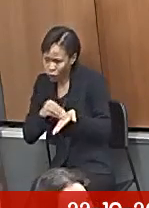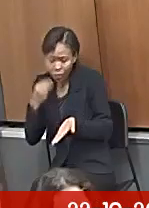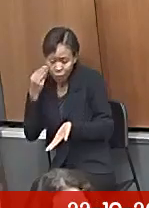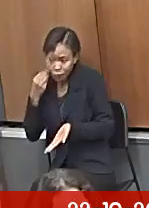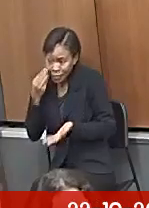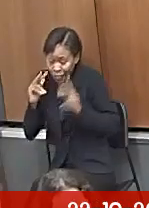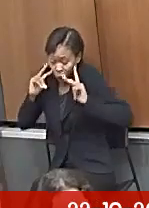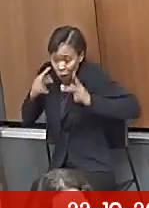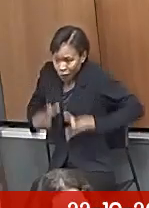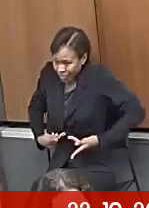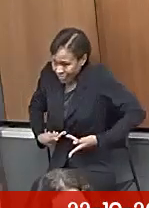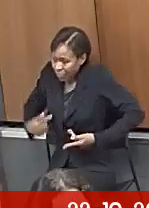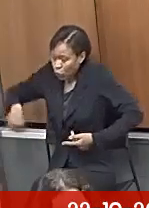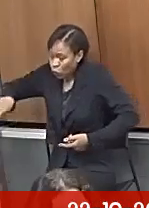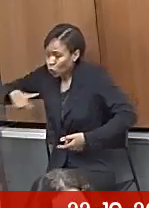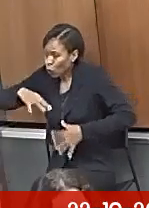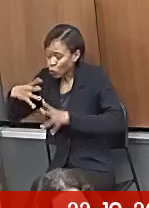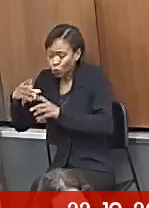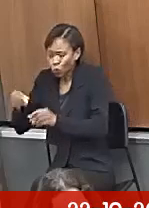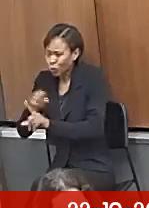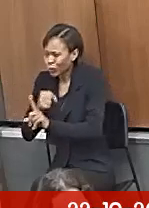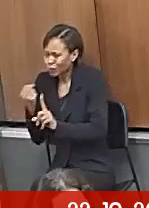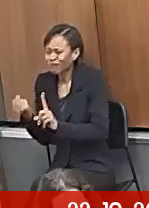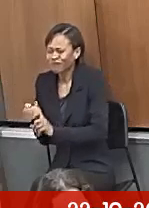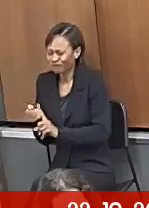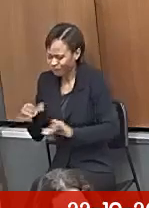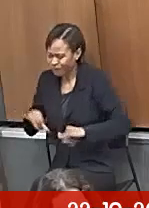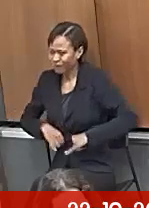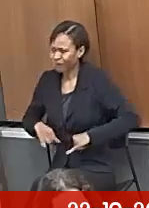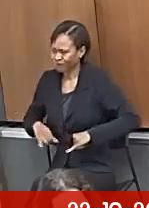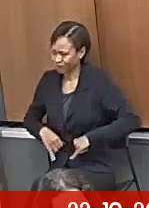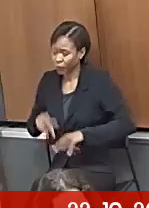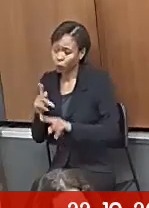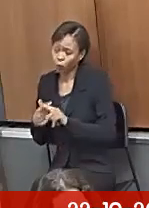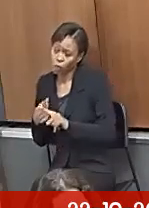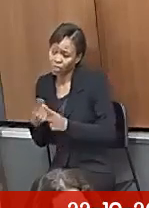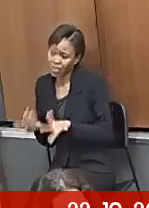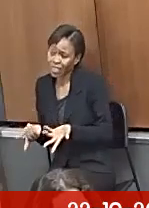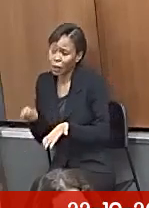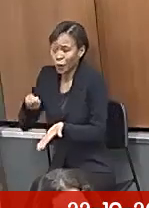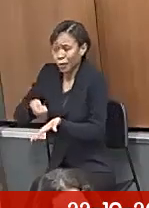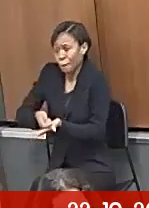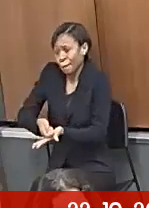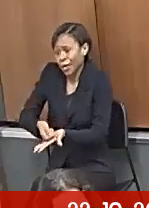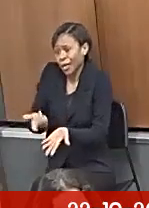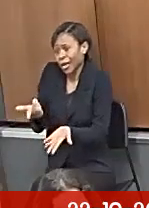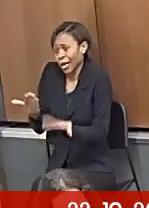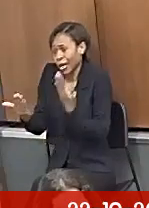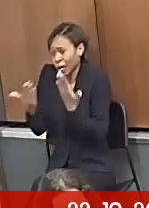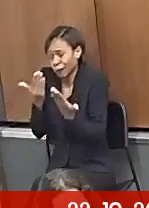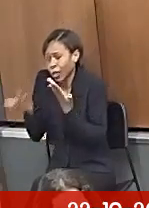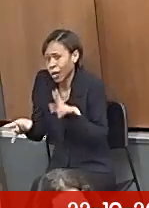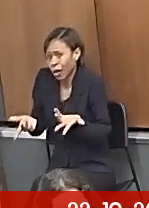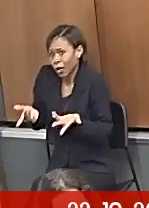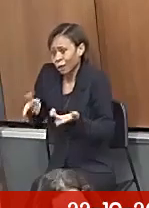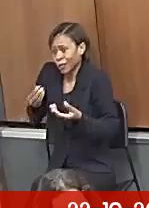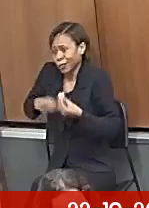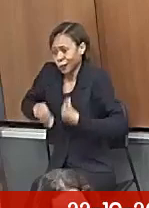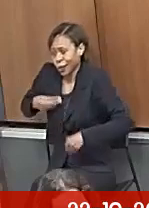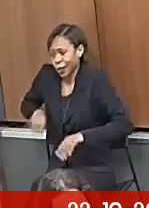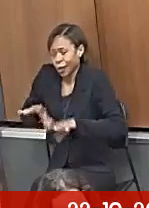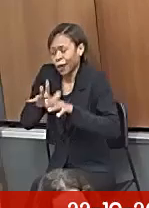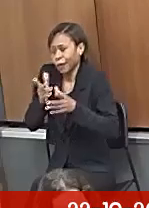humana, pagaremos todos, como sociedade, os altos custos de tratamentos para depressão, ansiedade, síndrome do pânico,